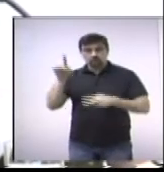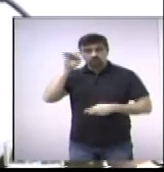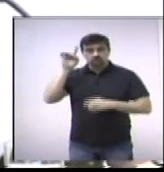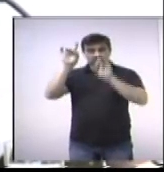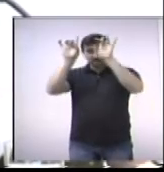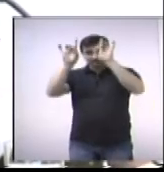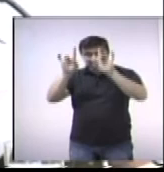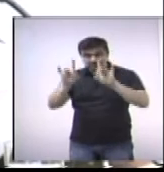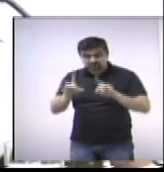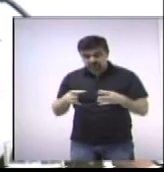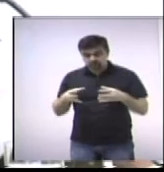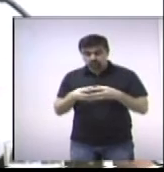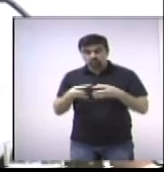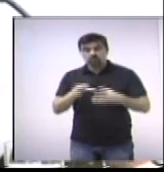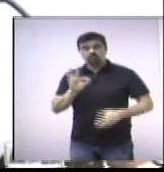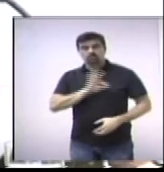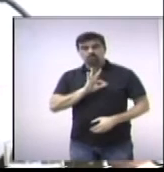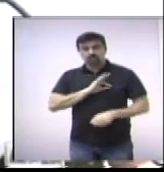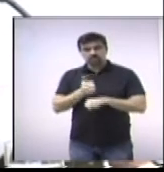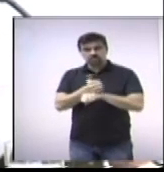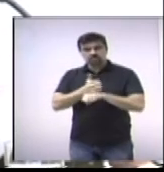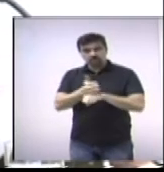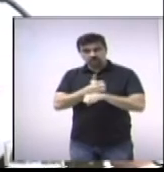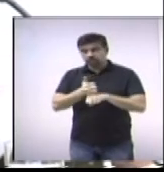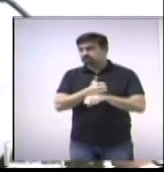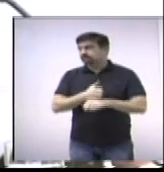da Corporação.